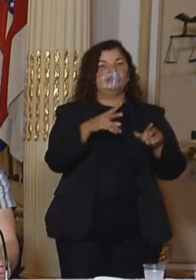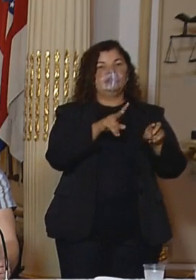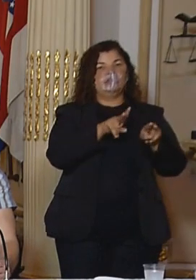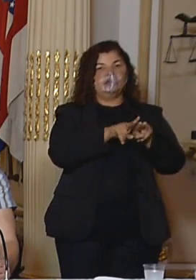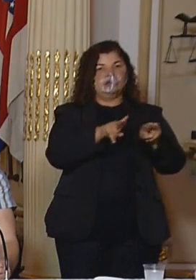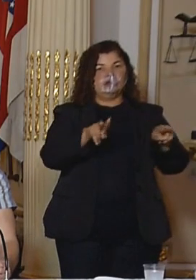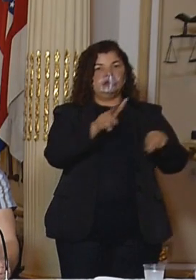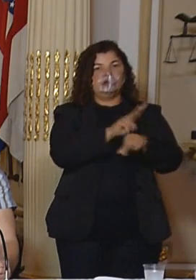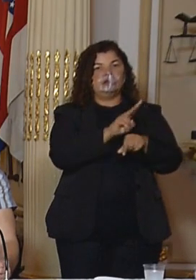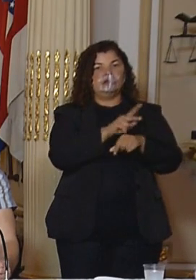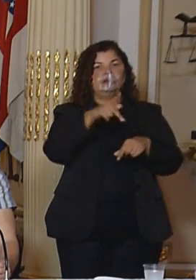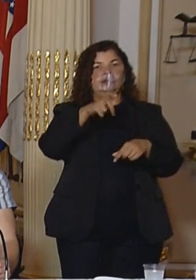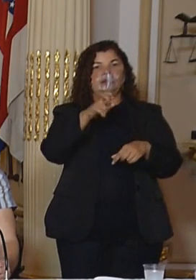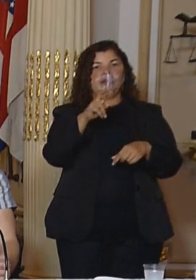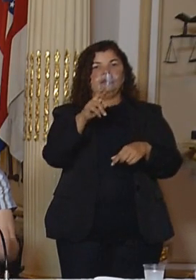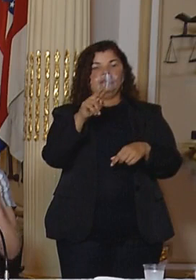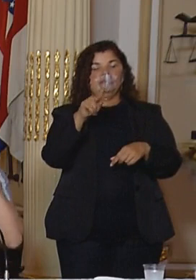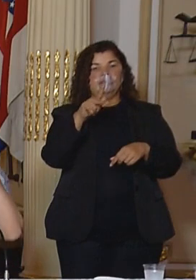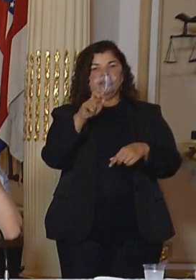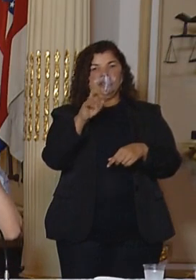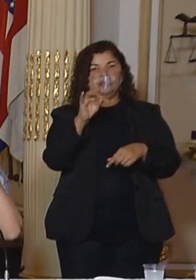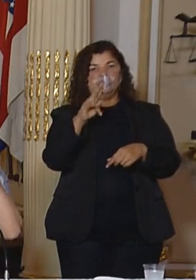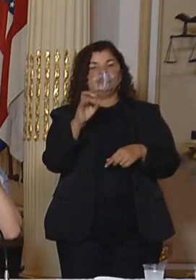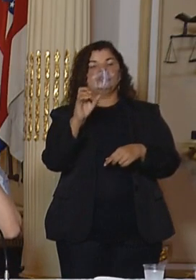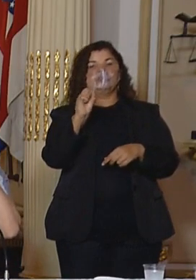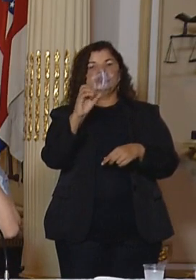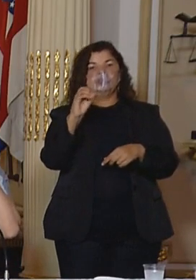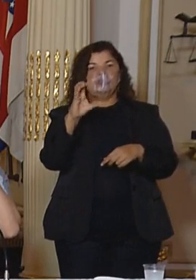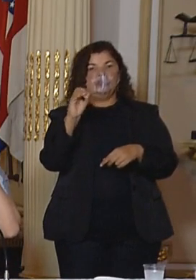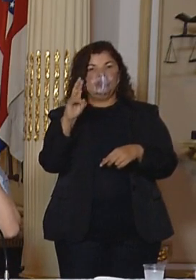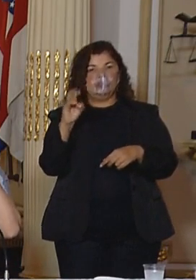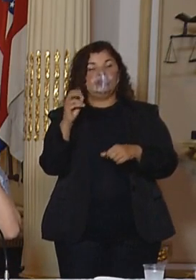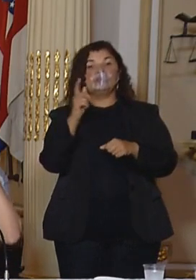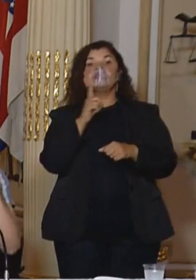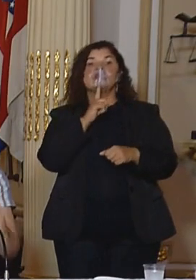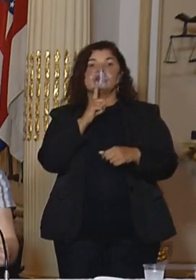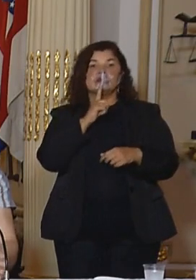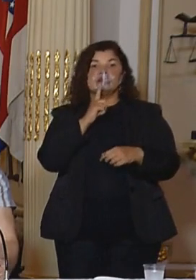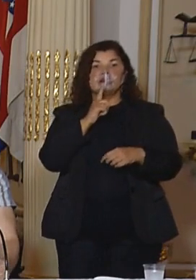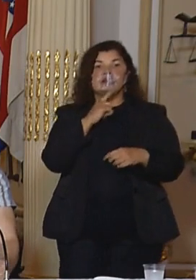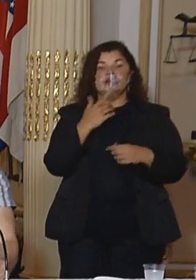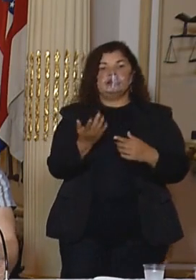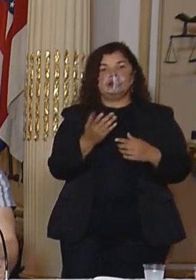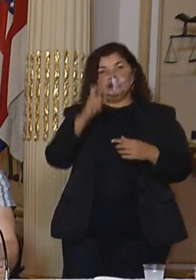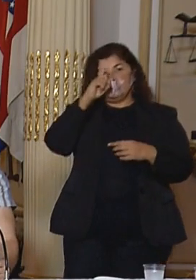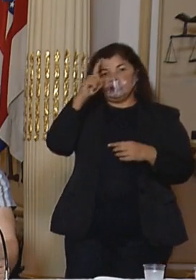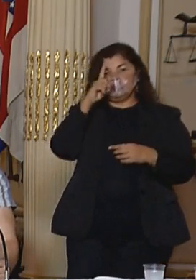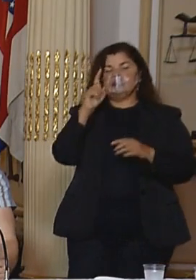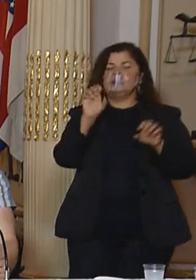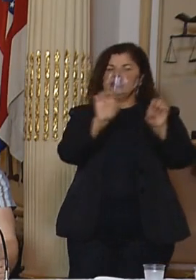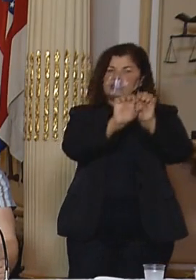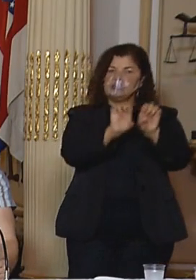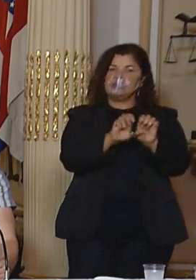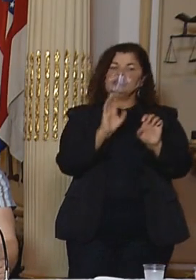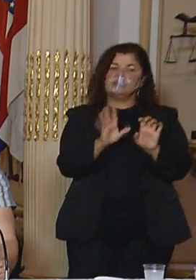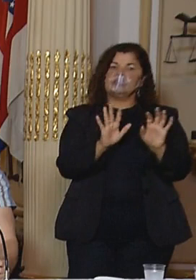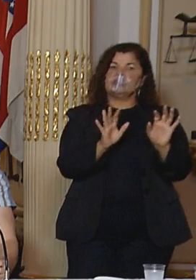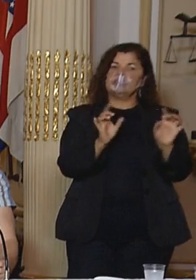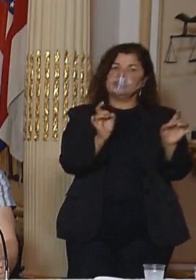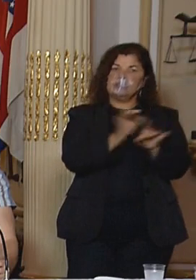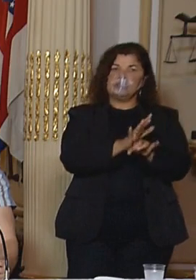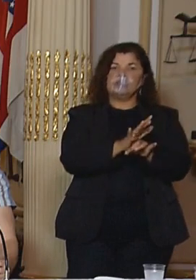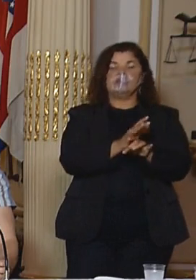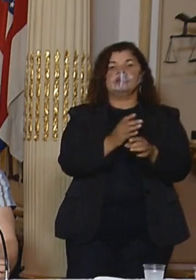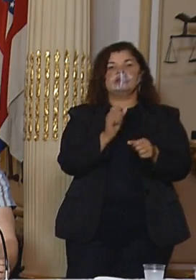no Perpétuo Socorro, em Garanhuns. E a estrutura do Hospital de Campanha ela foi finalizada, e nós